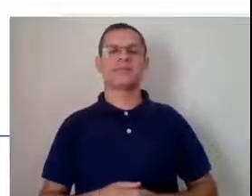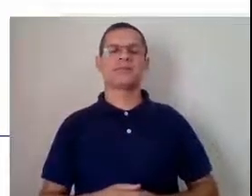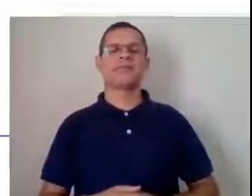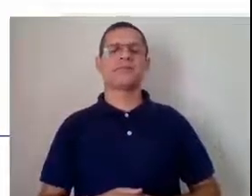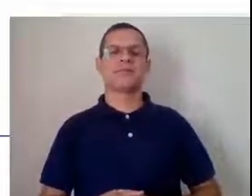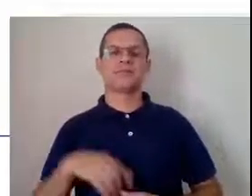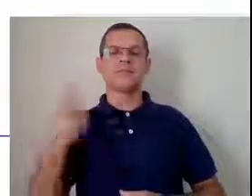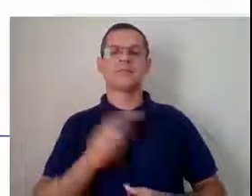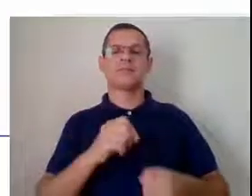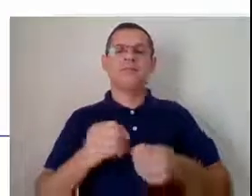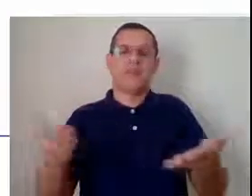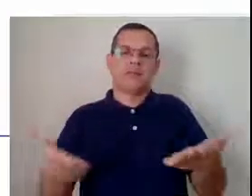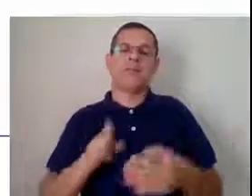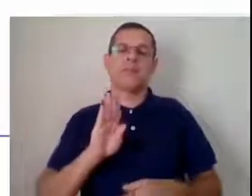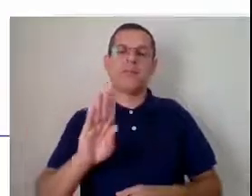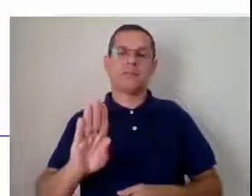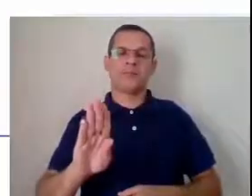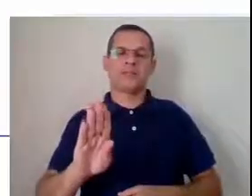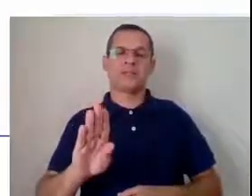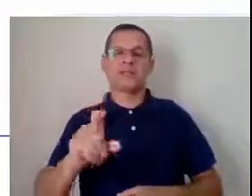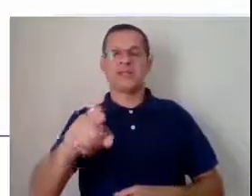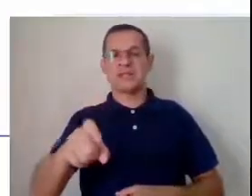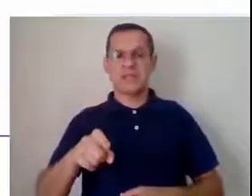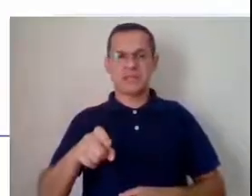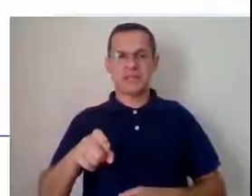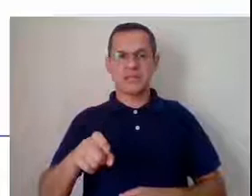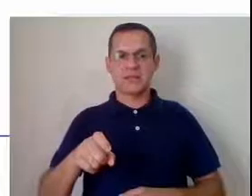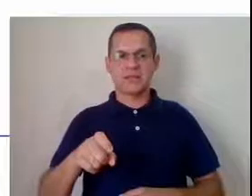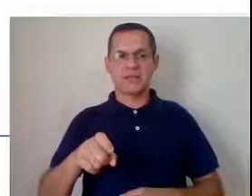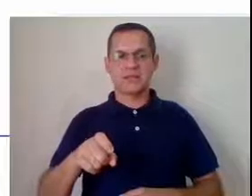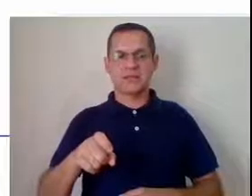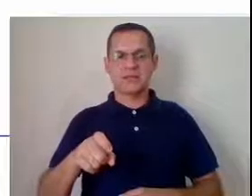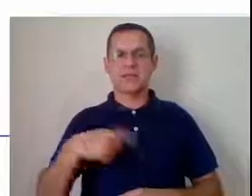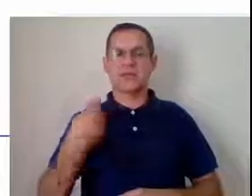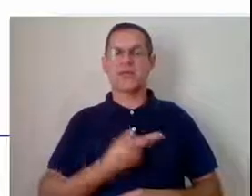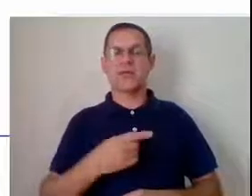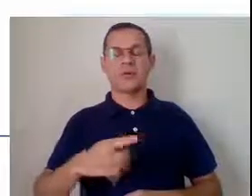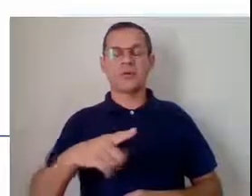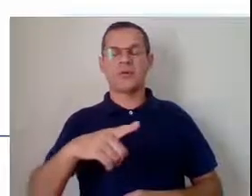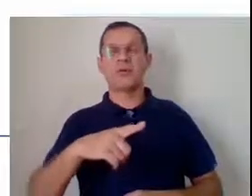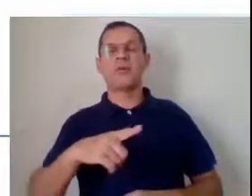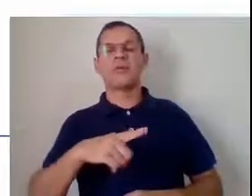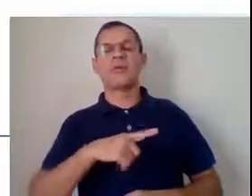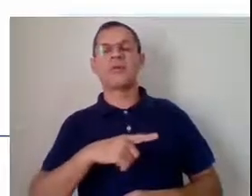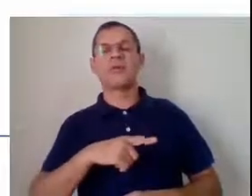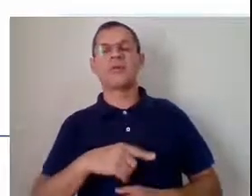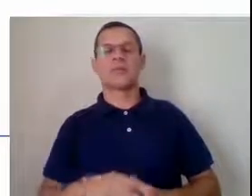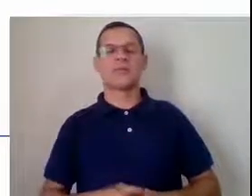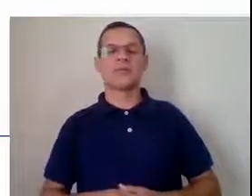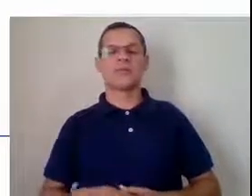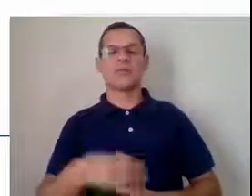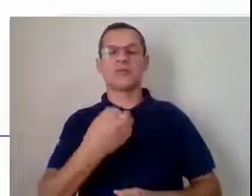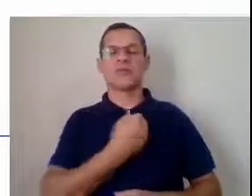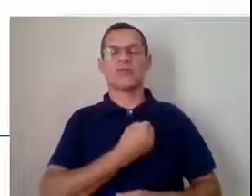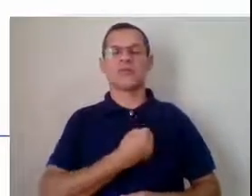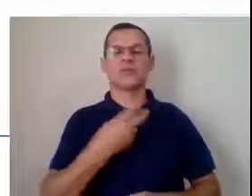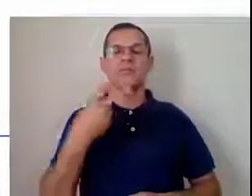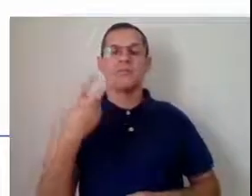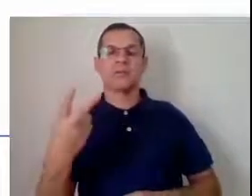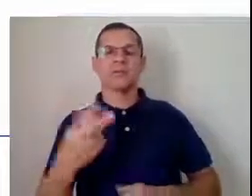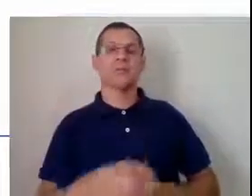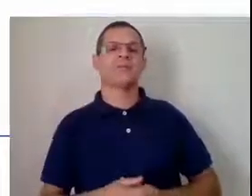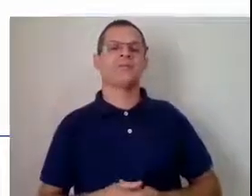Então, vamos lá. B, X, nós sabemos que aqui, ó, nós só temos o número